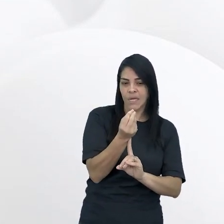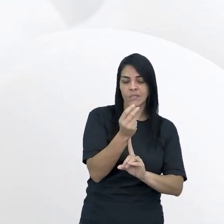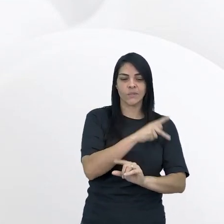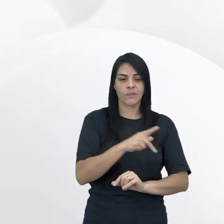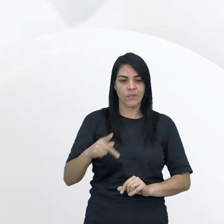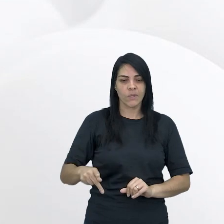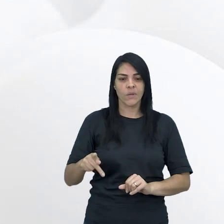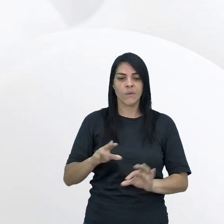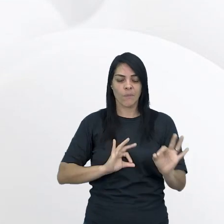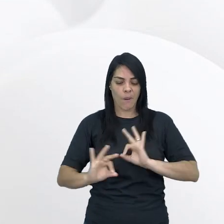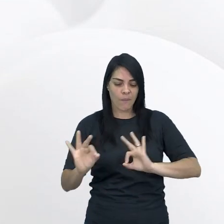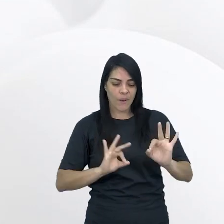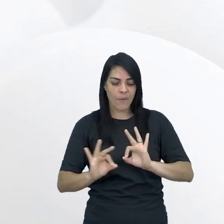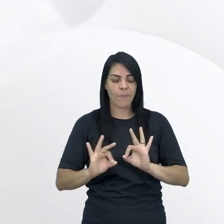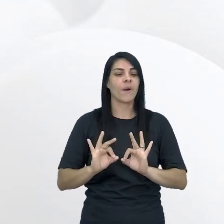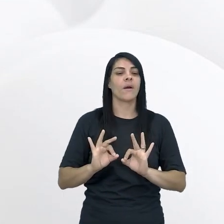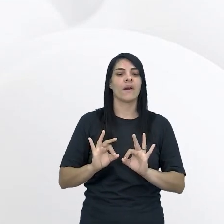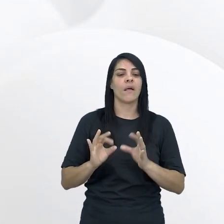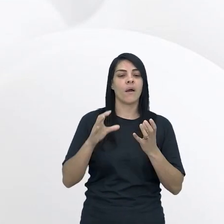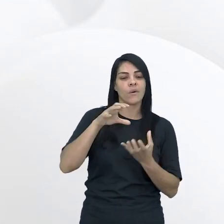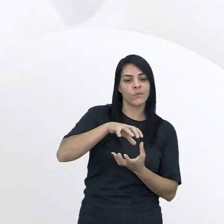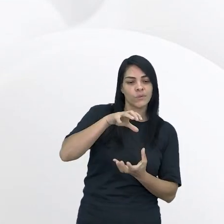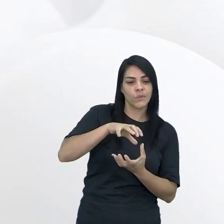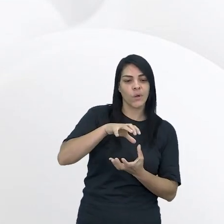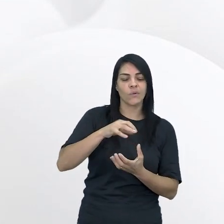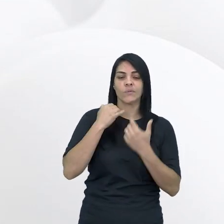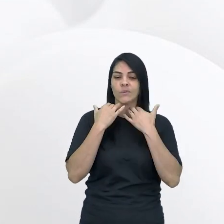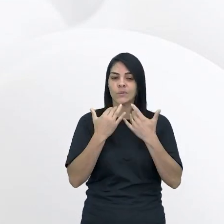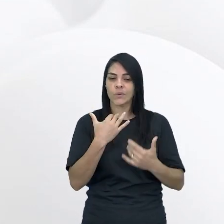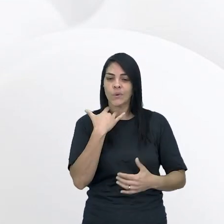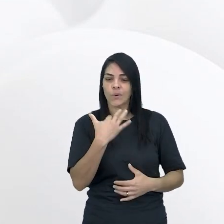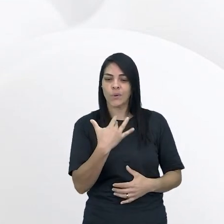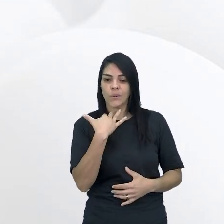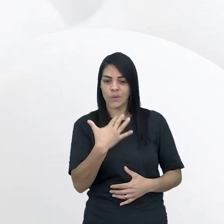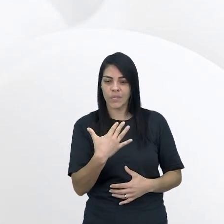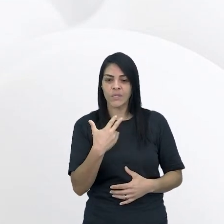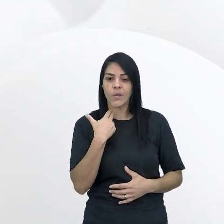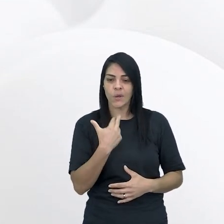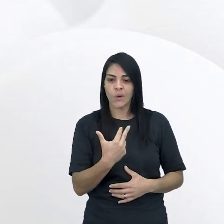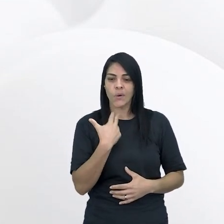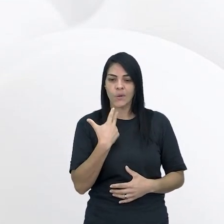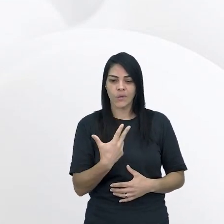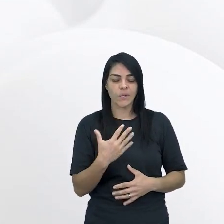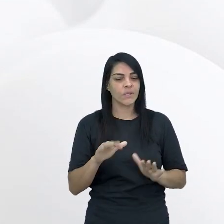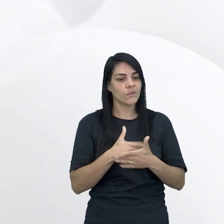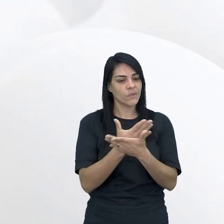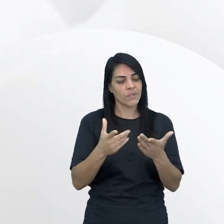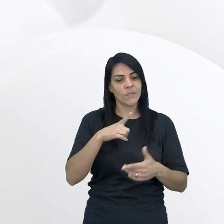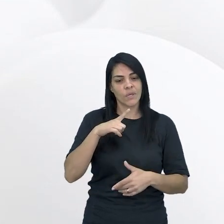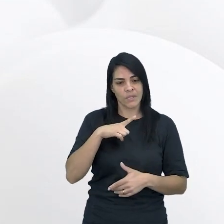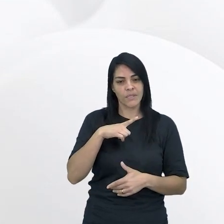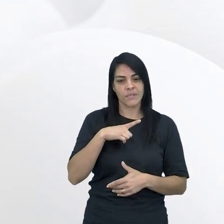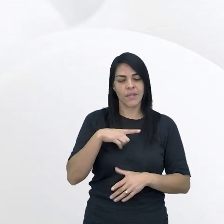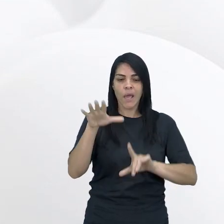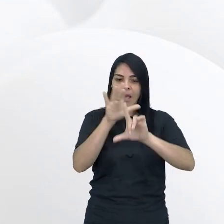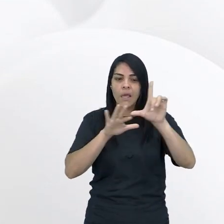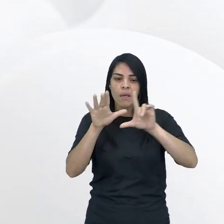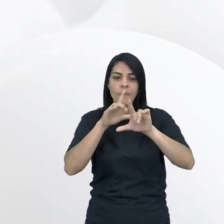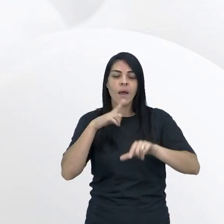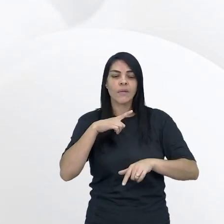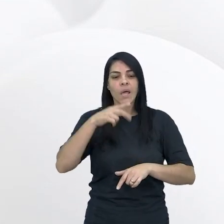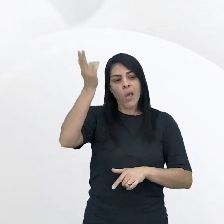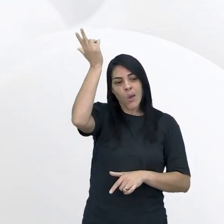esses ovinhos coloridos. E a gente tem algumas imagens aí no slide, né? Lógico, lá o coelhinho